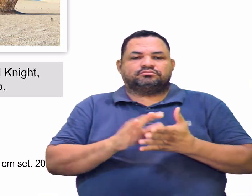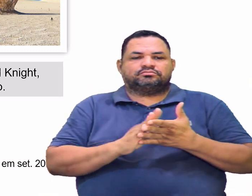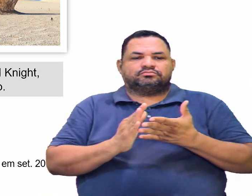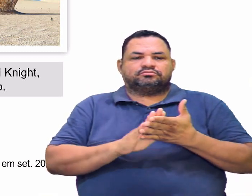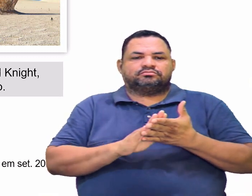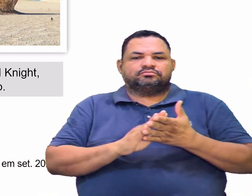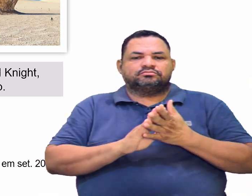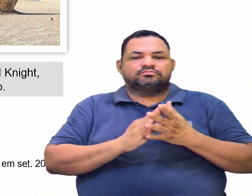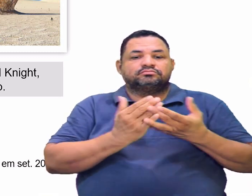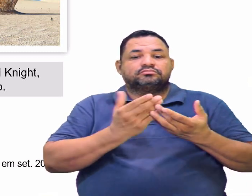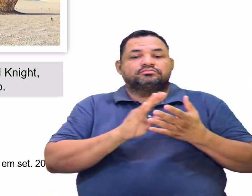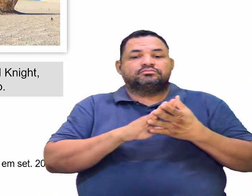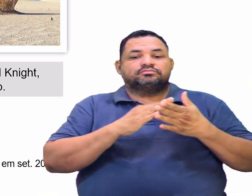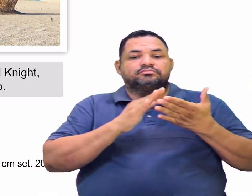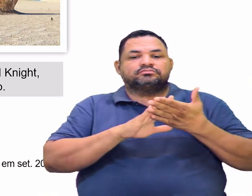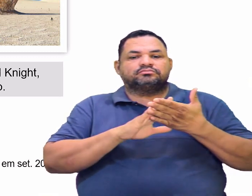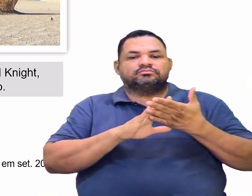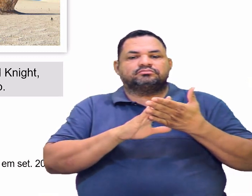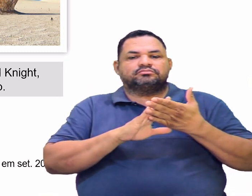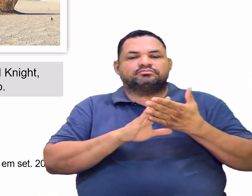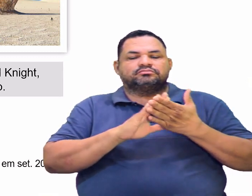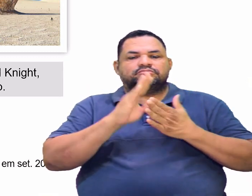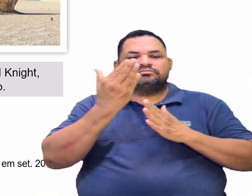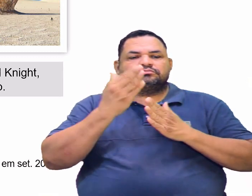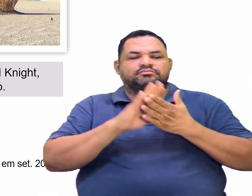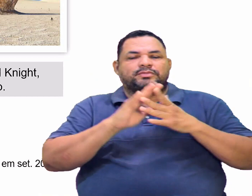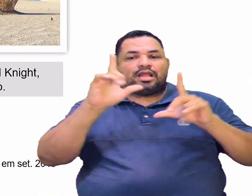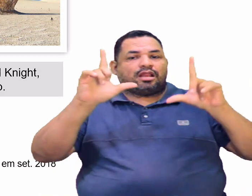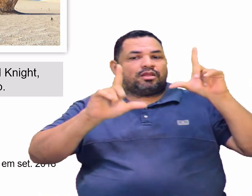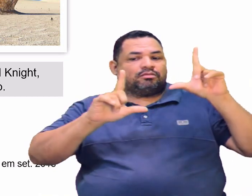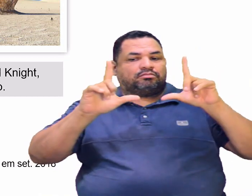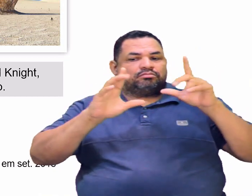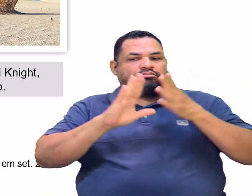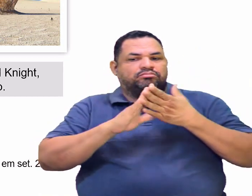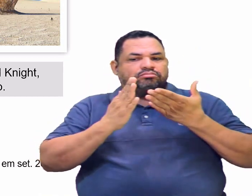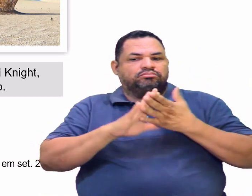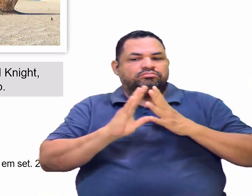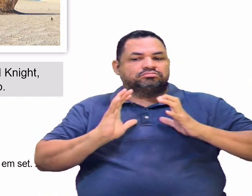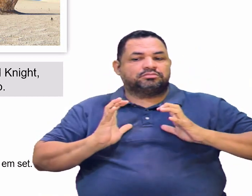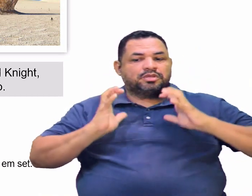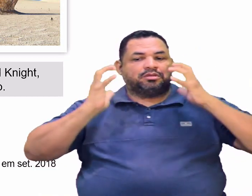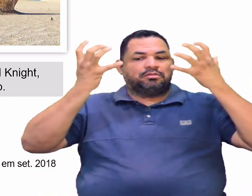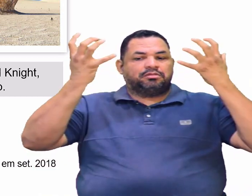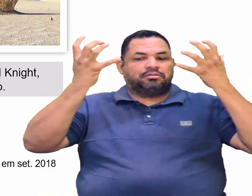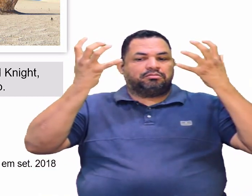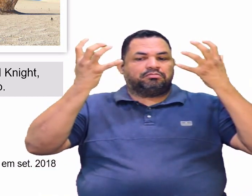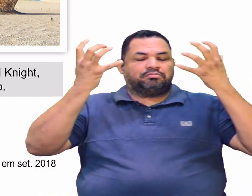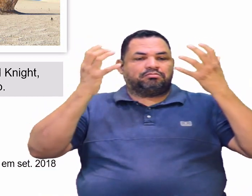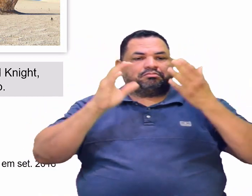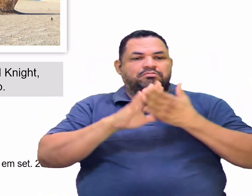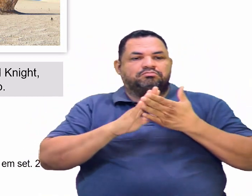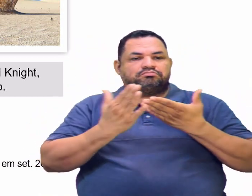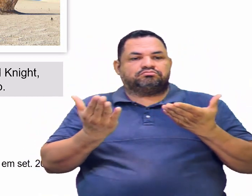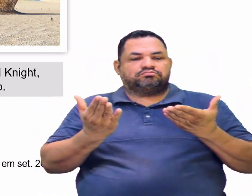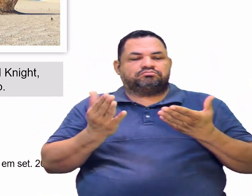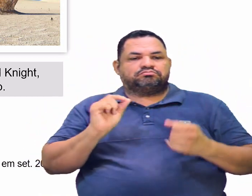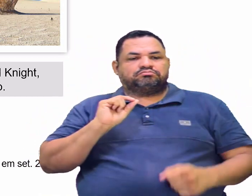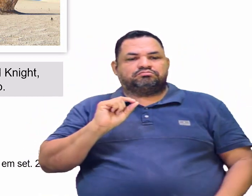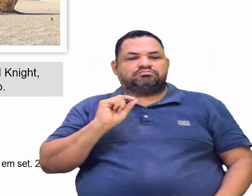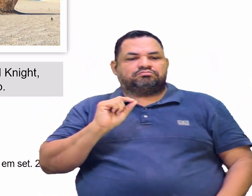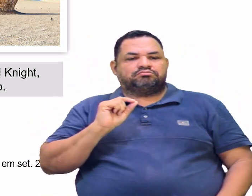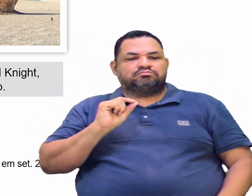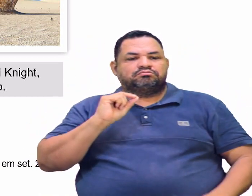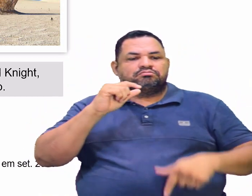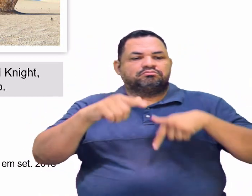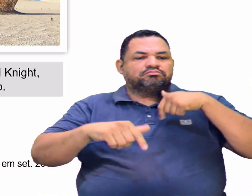coloca no ar ou coloca no telão durante o seu show, né, alguns eventos que